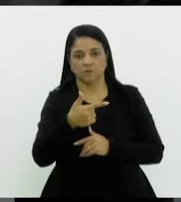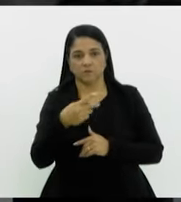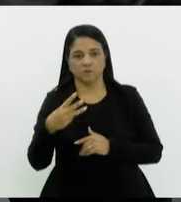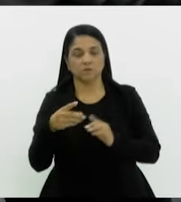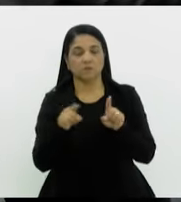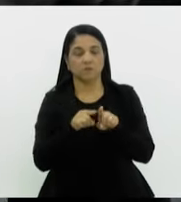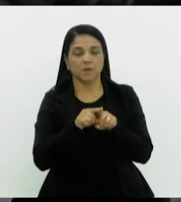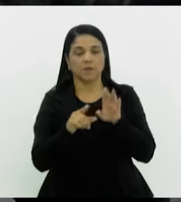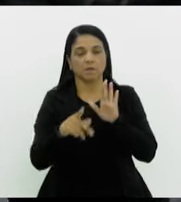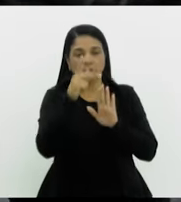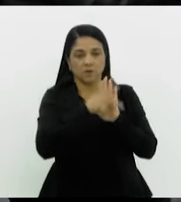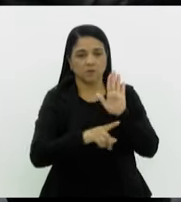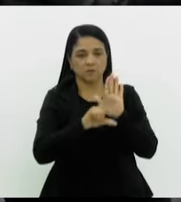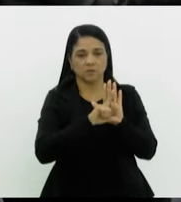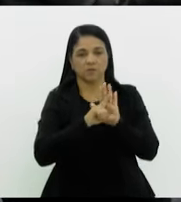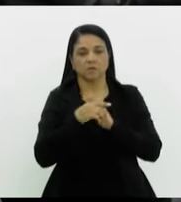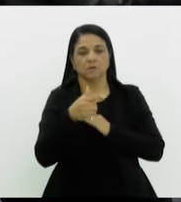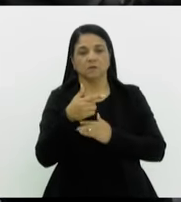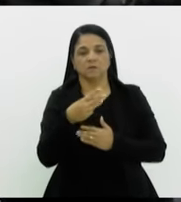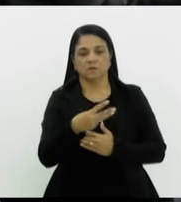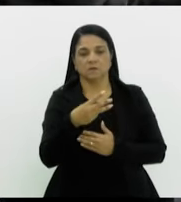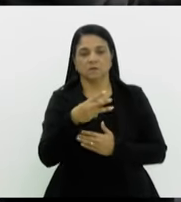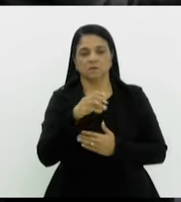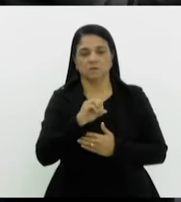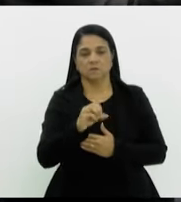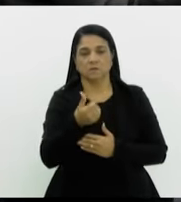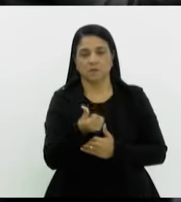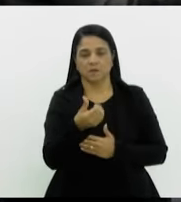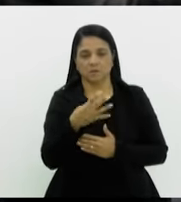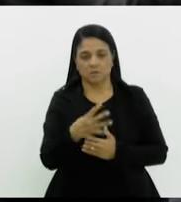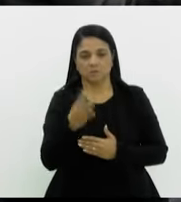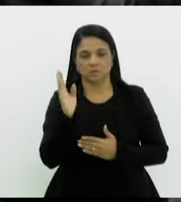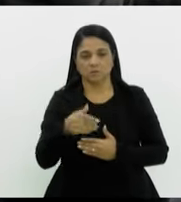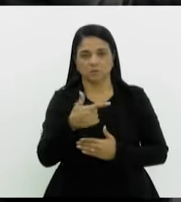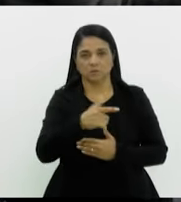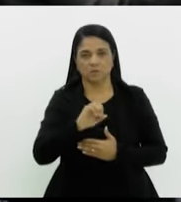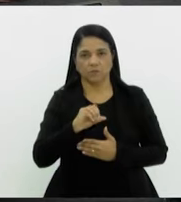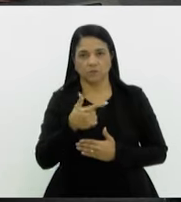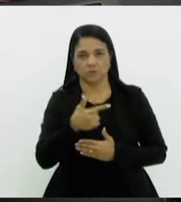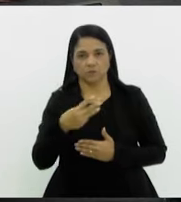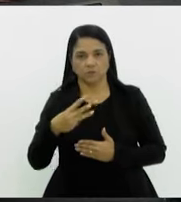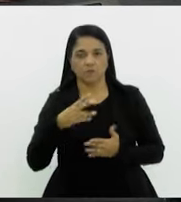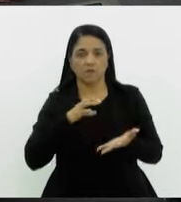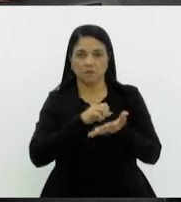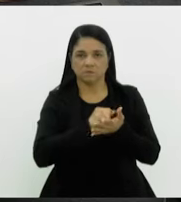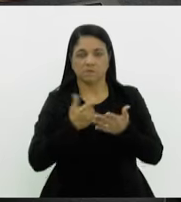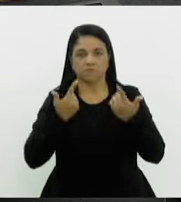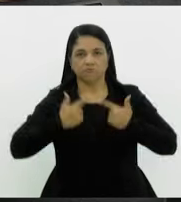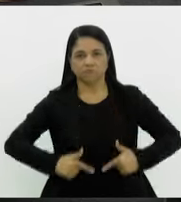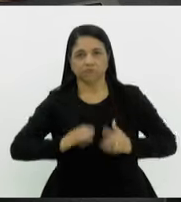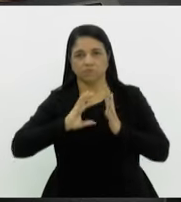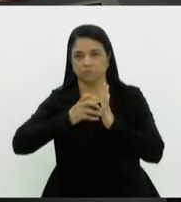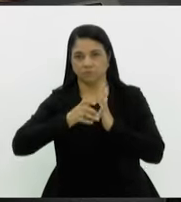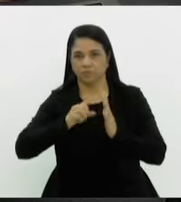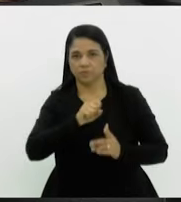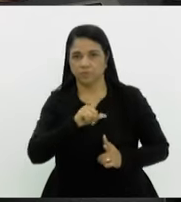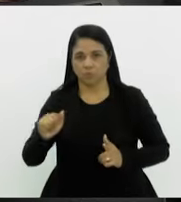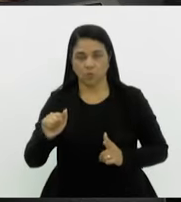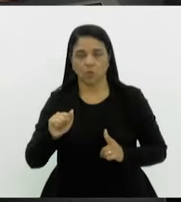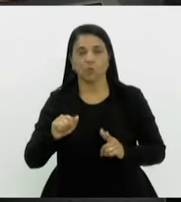lei 3064/2024, quarto projeto da pauta. Perfeito, está registrado.